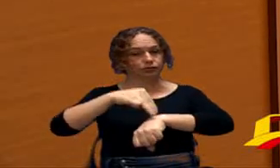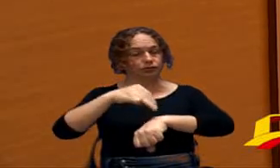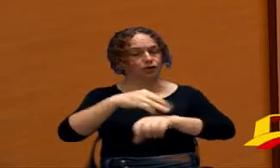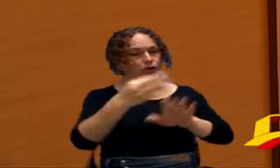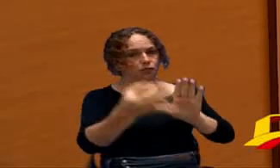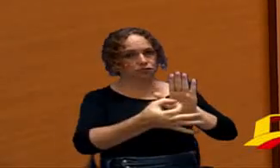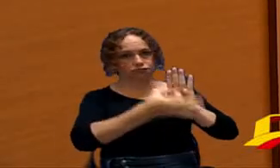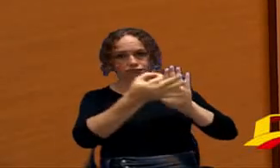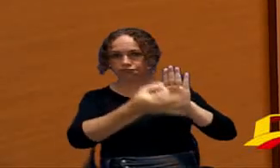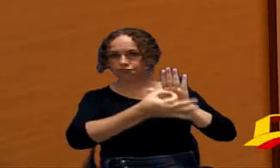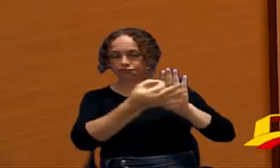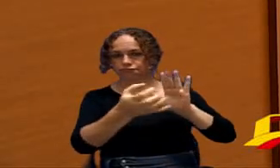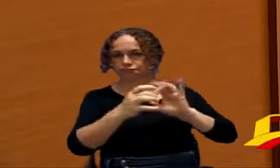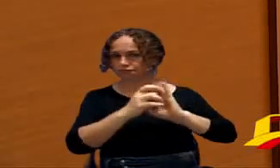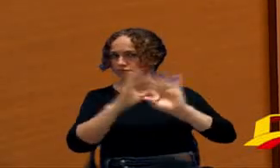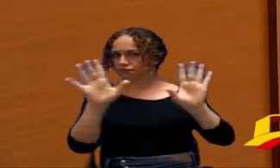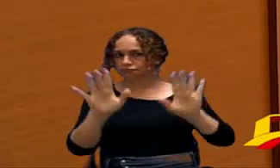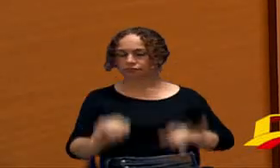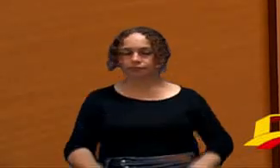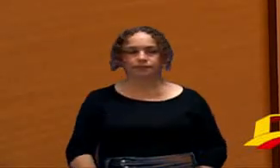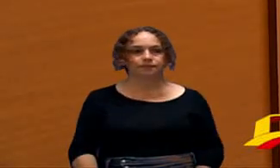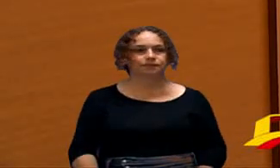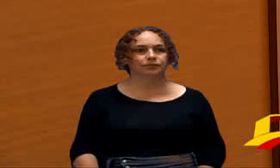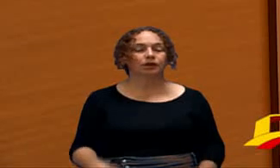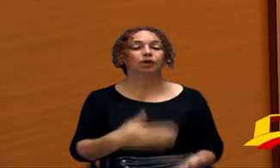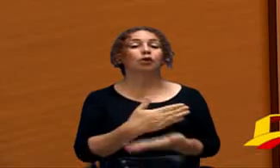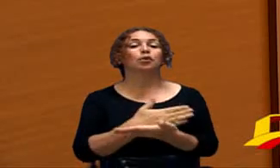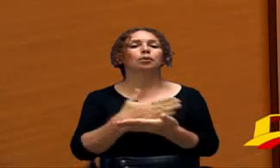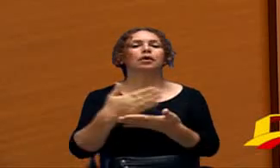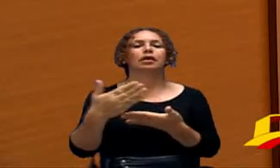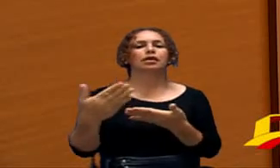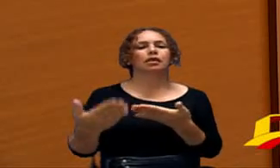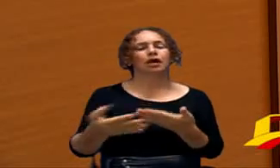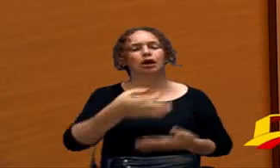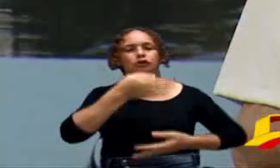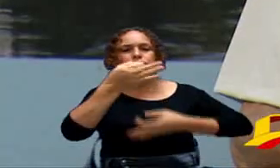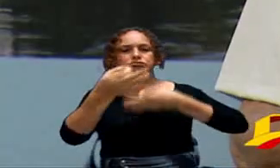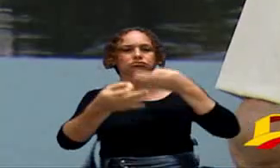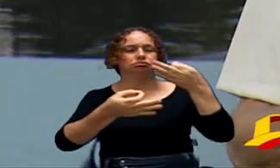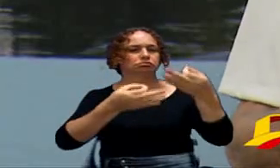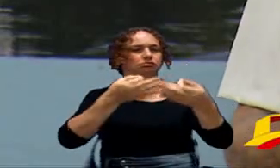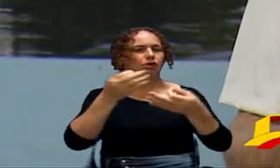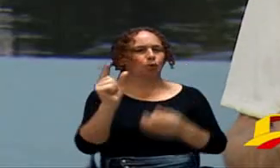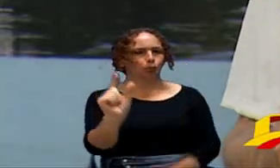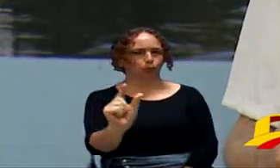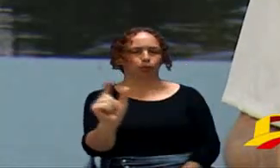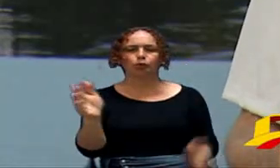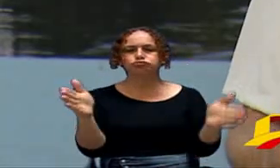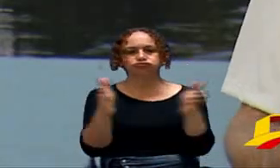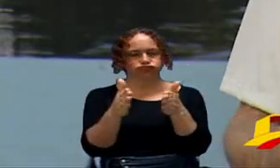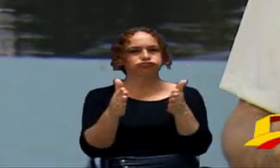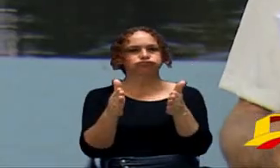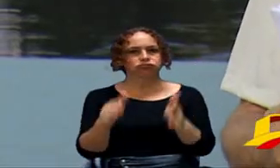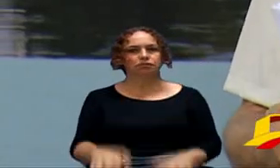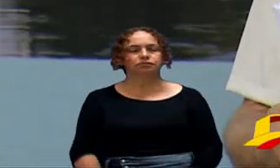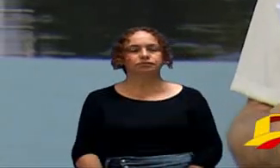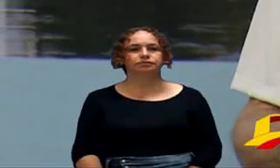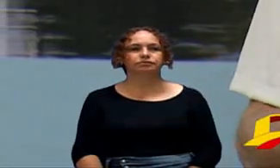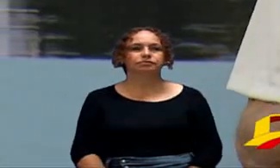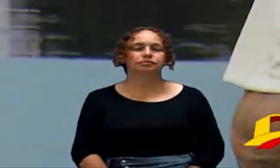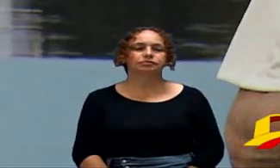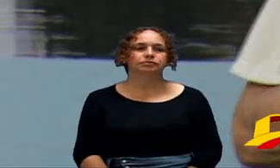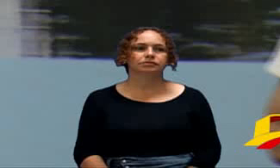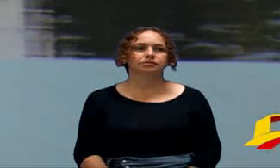curto, mas... Viu? Eu vou iniciar a minha fala, que vai ser curta, mas objetiva. É que alguém me enviou... Mais perto do